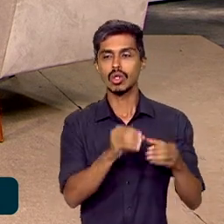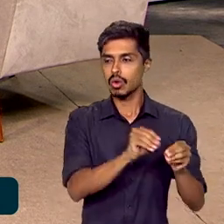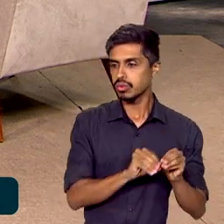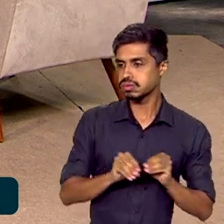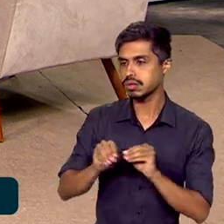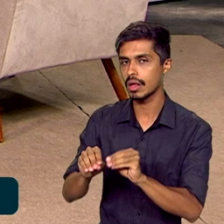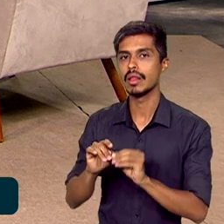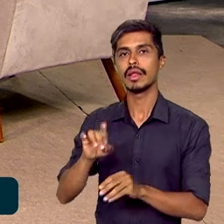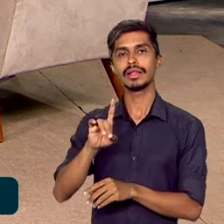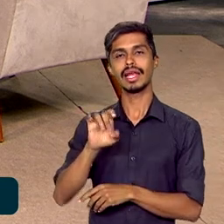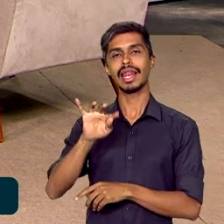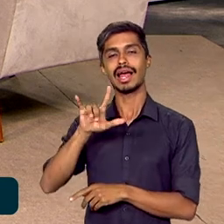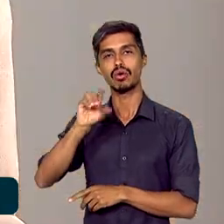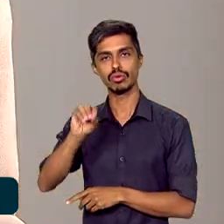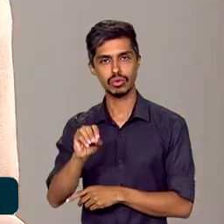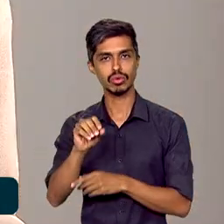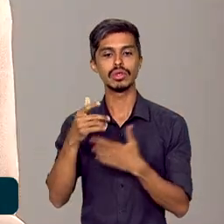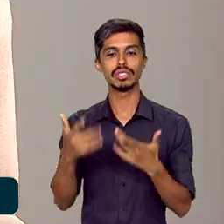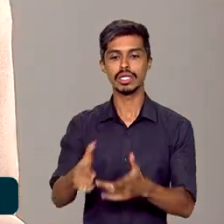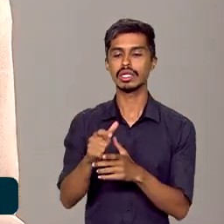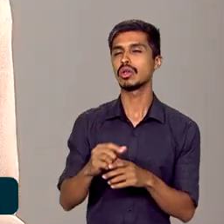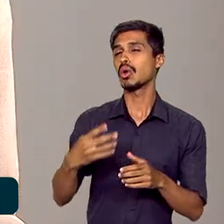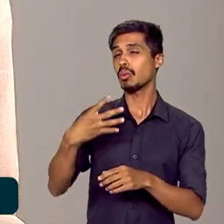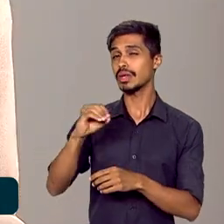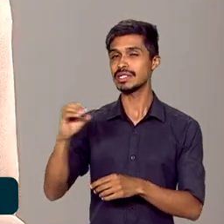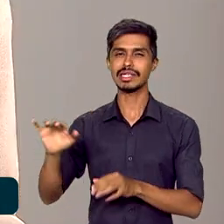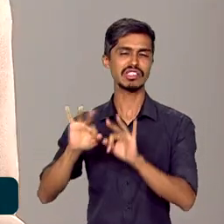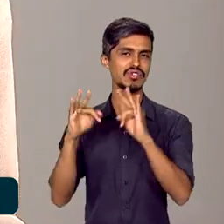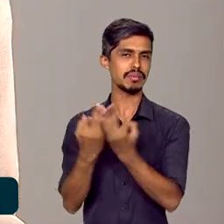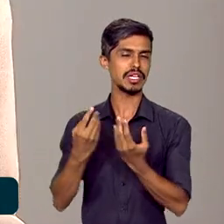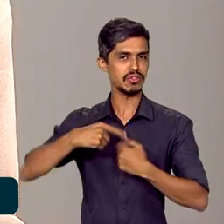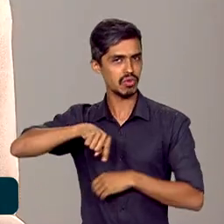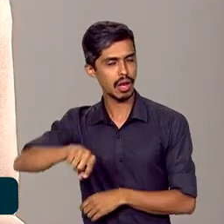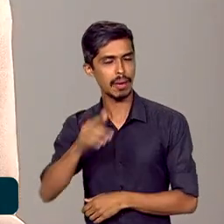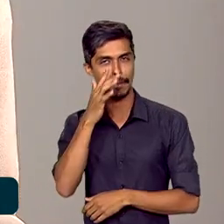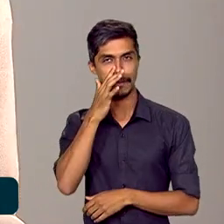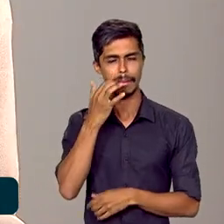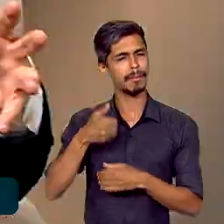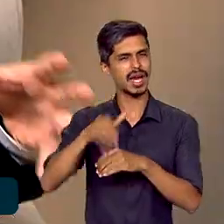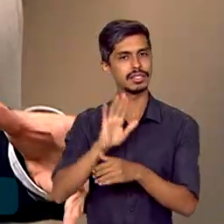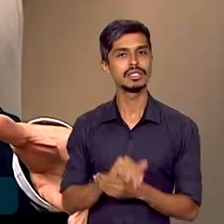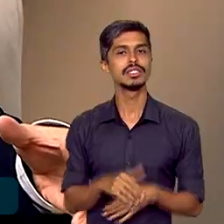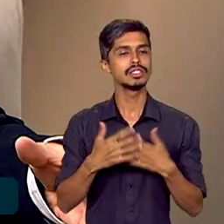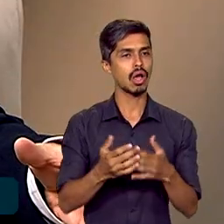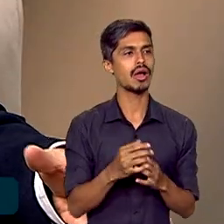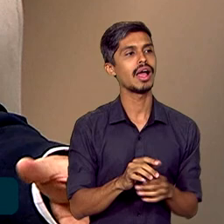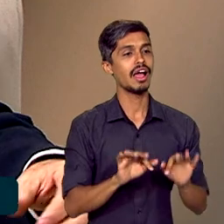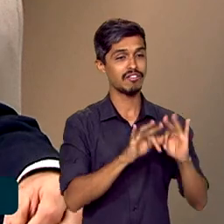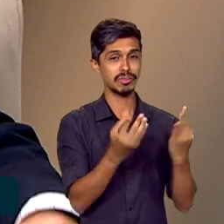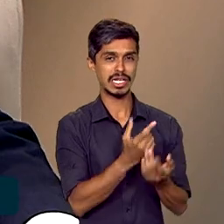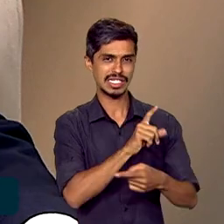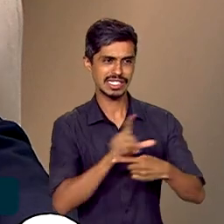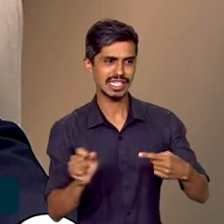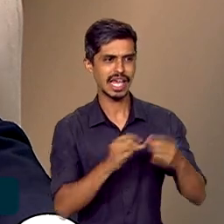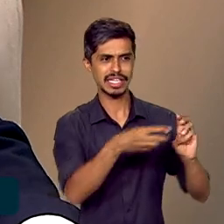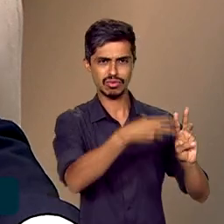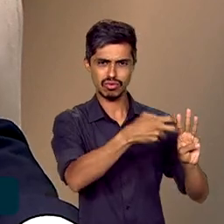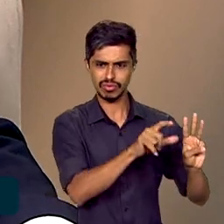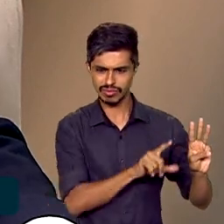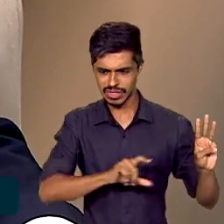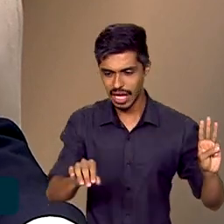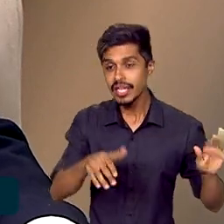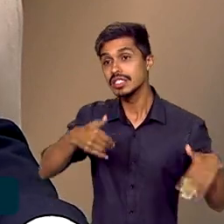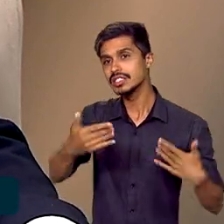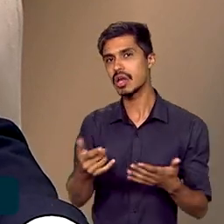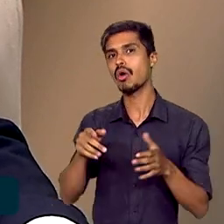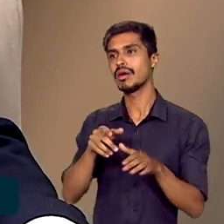assentamento chamado Belalto, com mais de 400 famílias. Então, as famílias saem da terra indígena e o INCRA conduz para a criação do